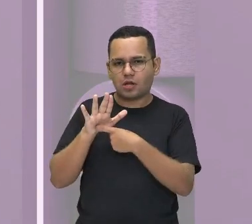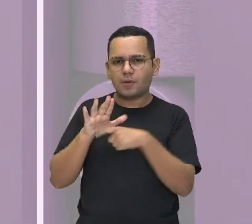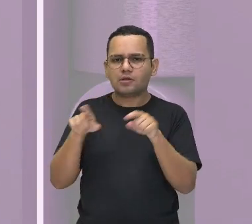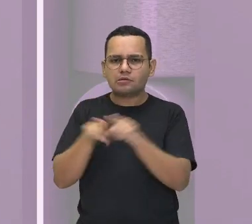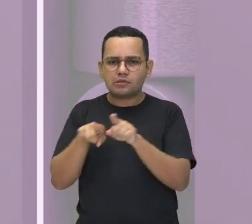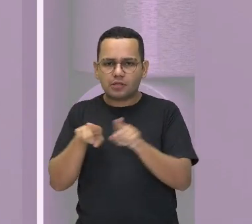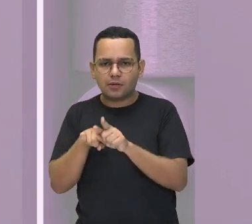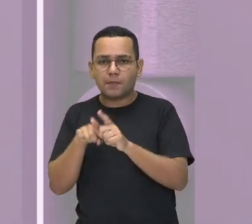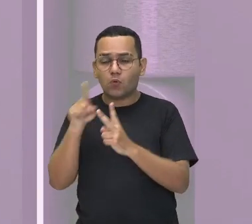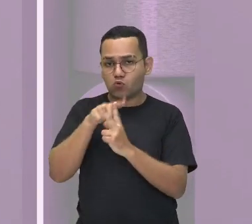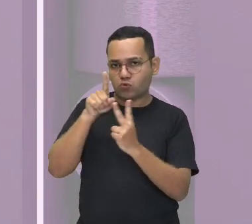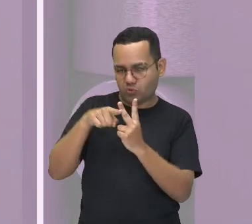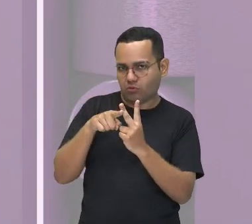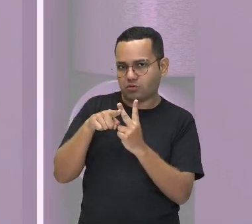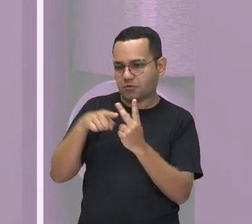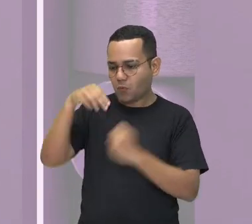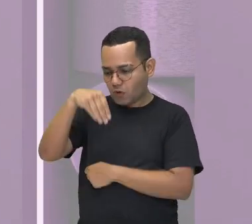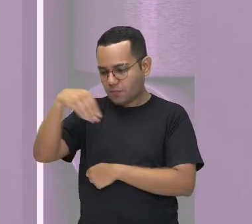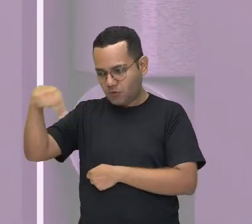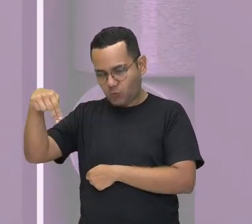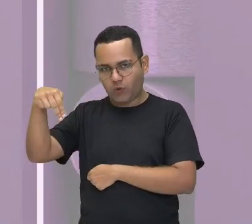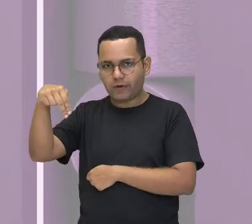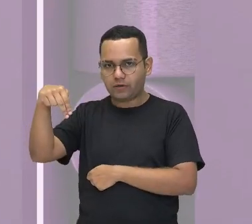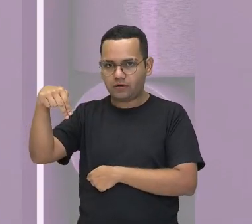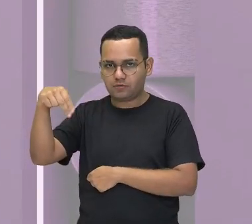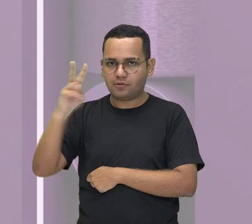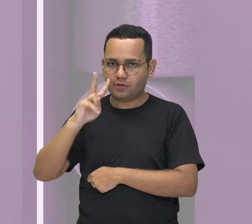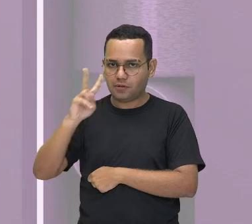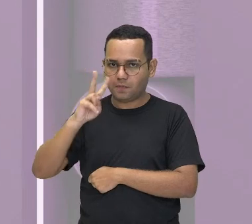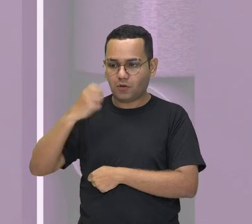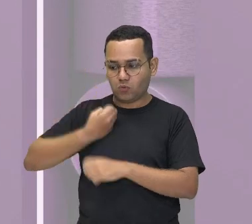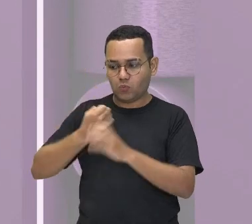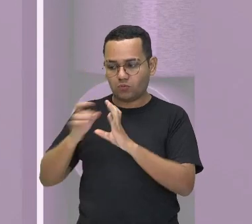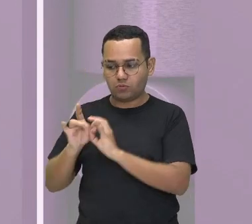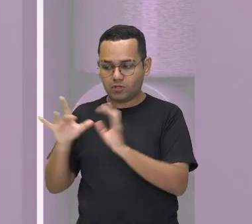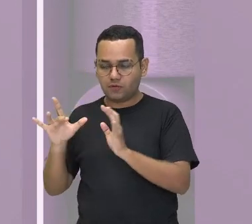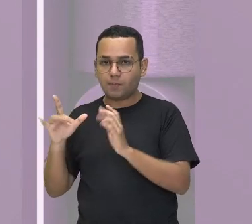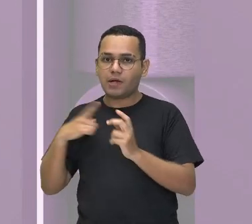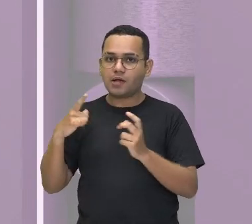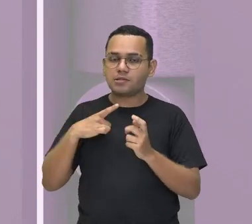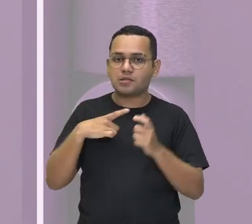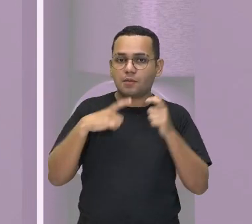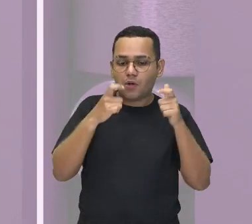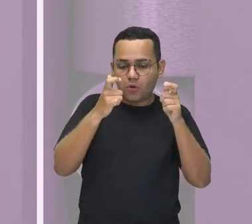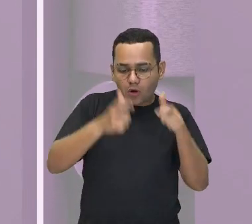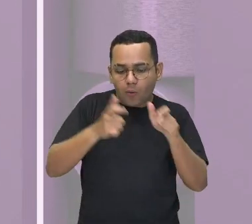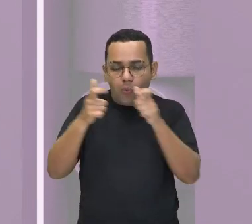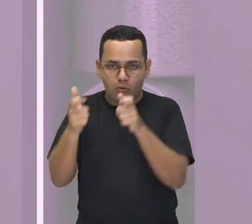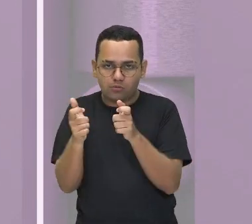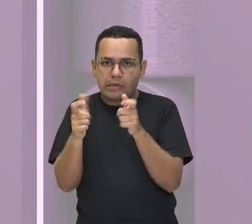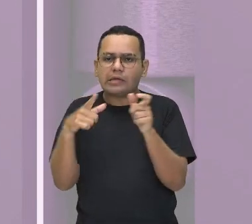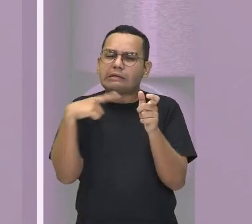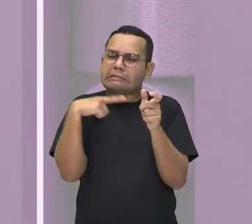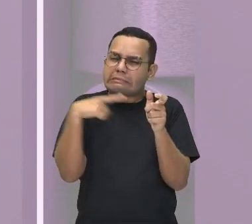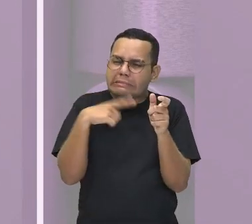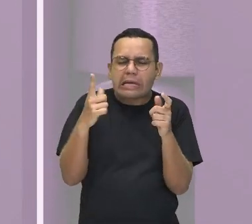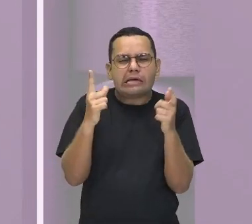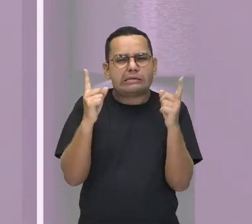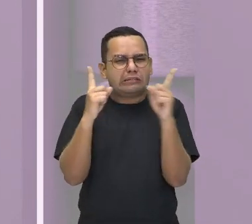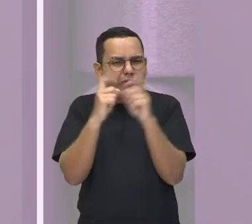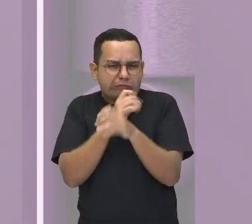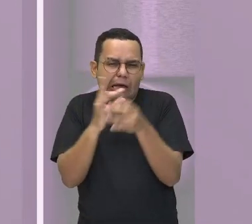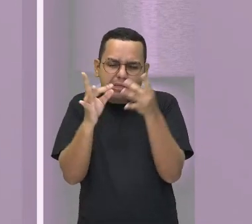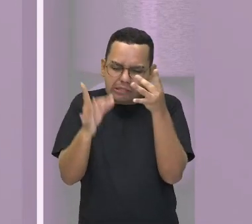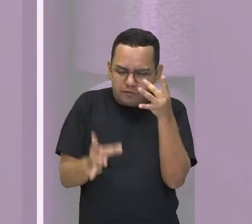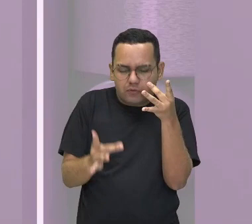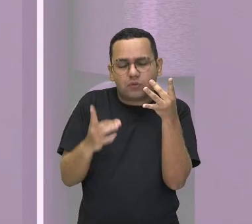né? Ele também nos fornece o coeficiente linear a partir de 2 pontos, tá? Dá um pouco mais de trabalho. Existe uma outra maneira também de